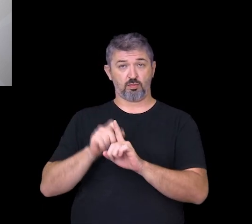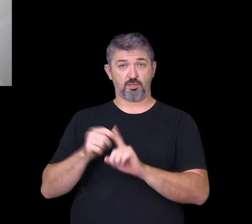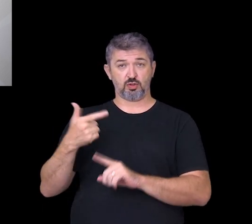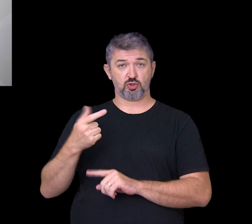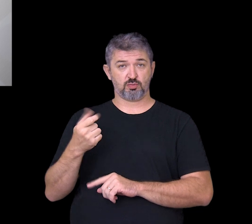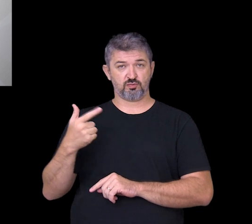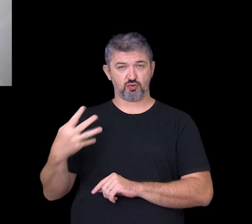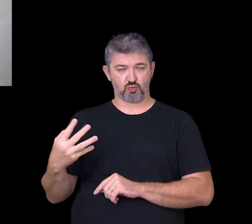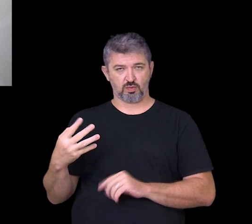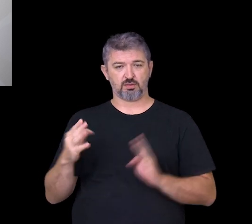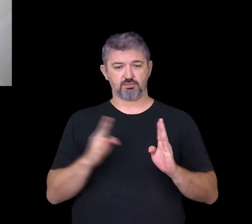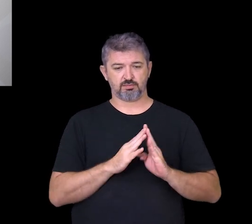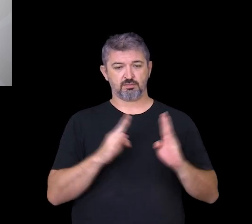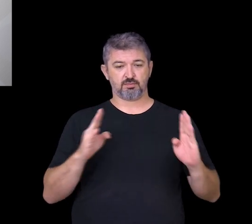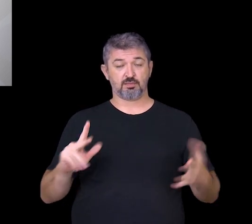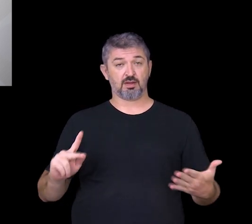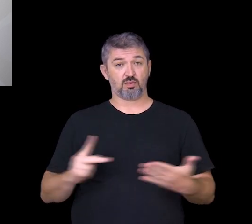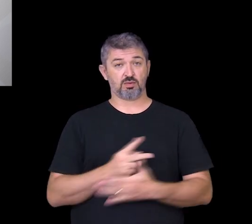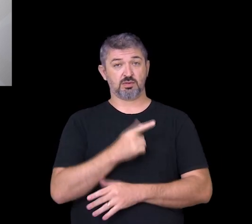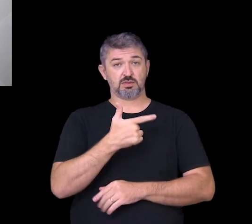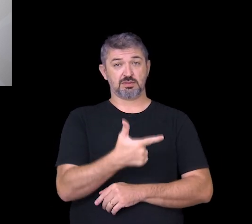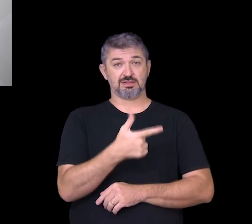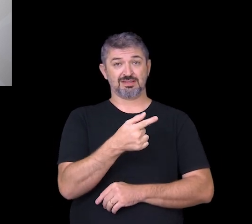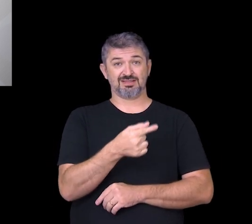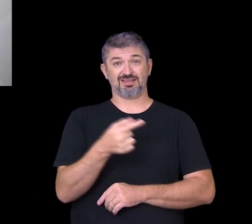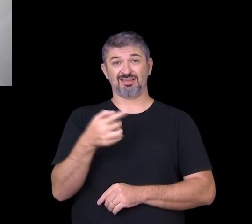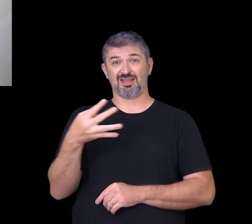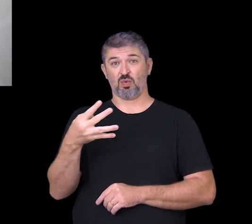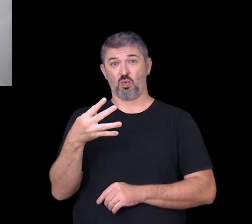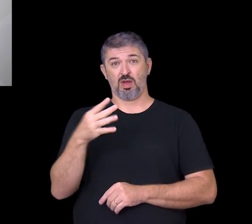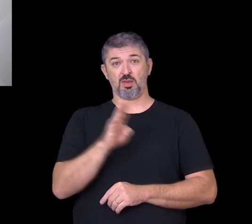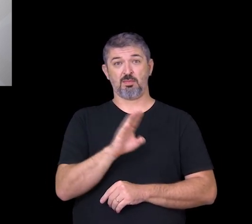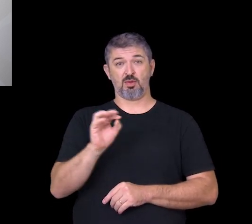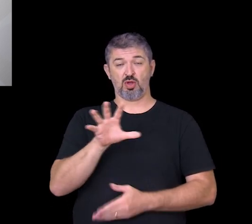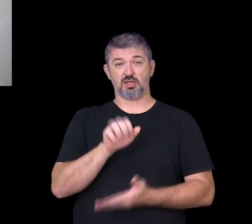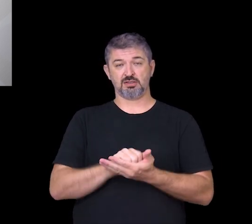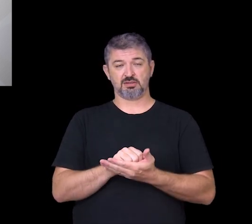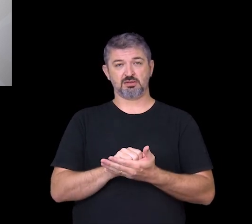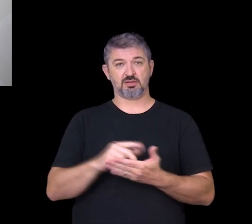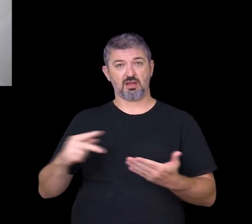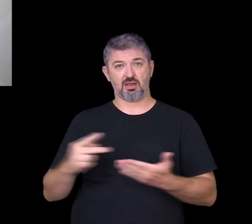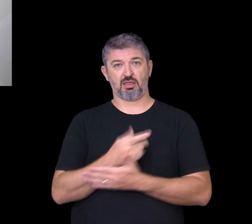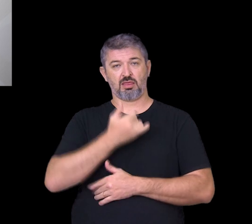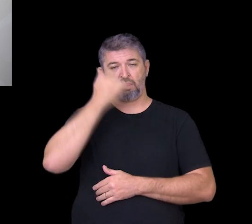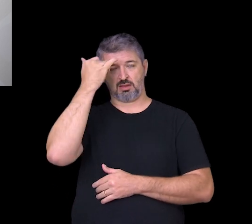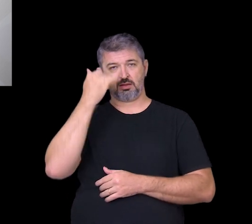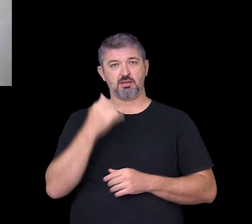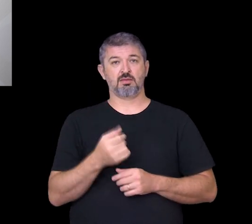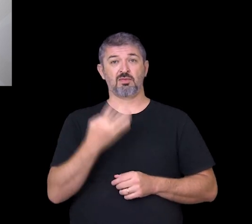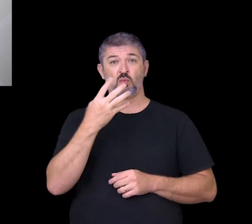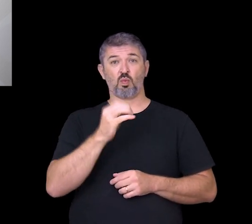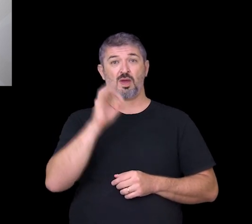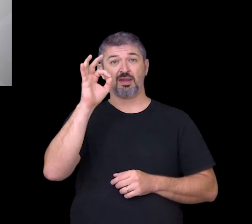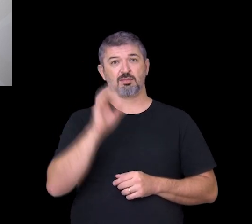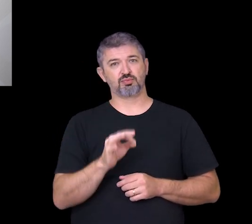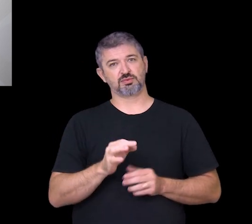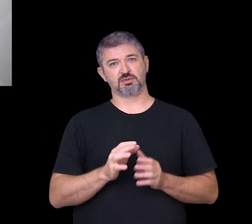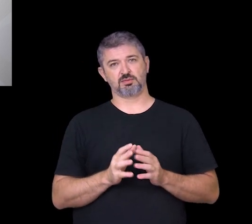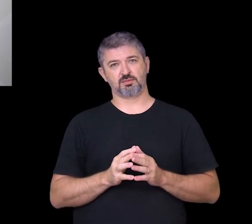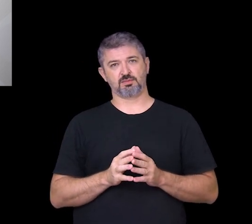de 2024, foram 274 ocorrências, ou seja, quase 40% do